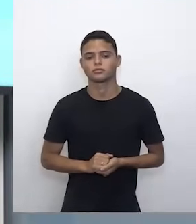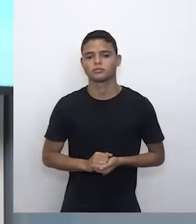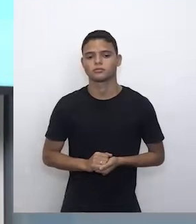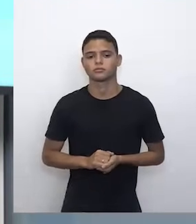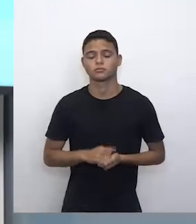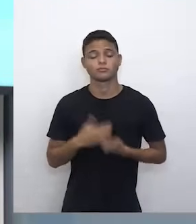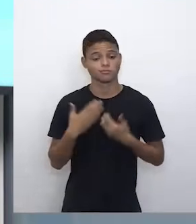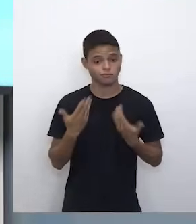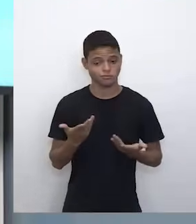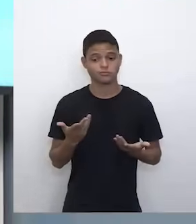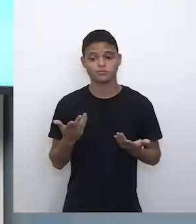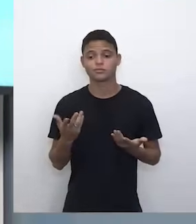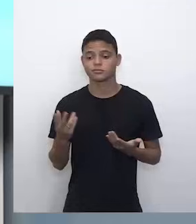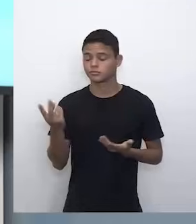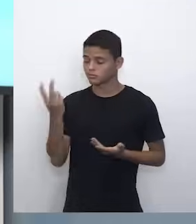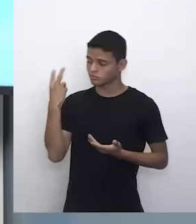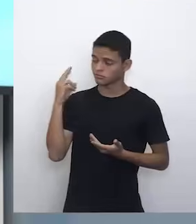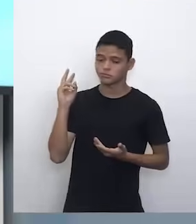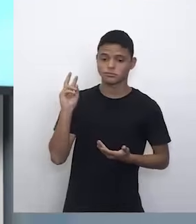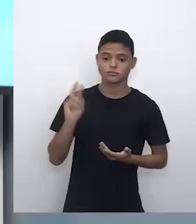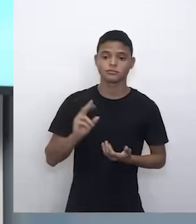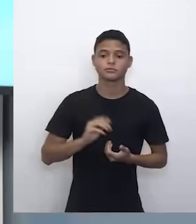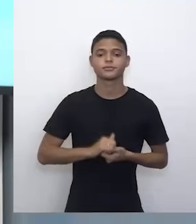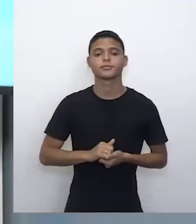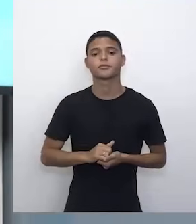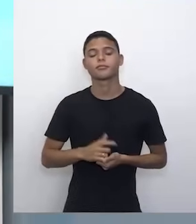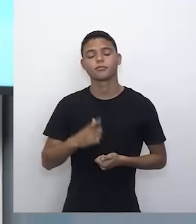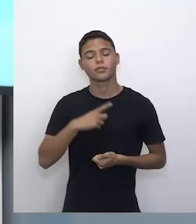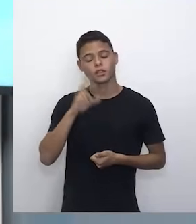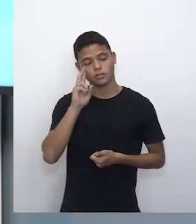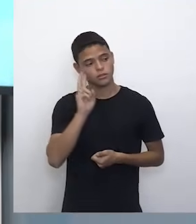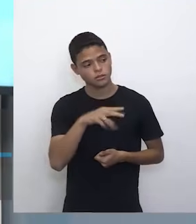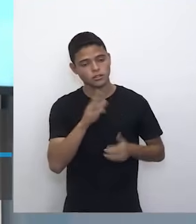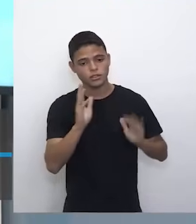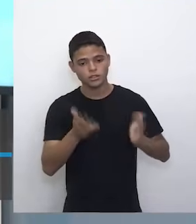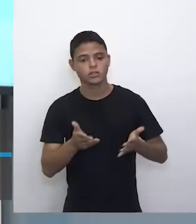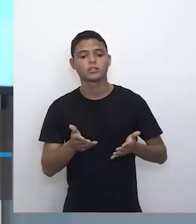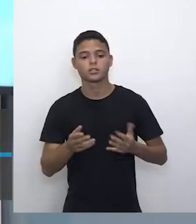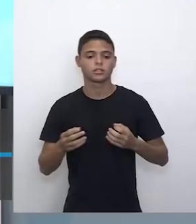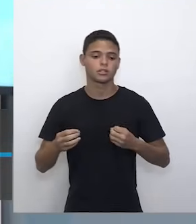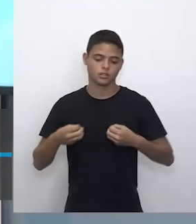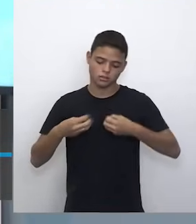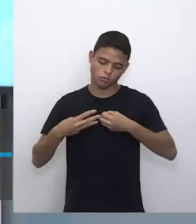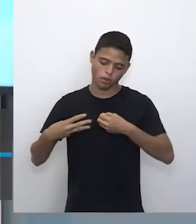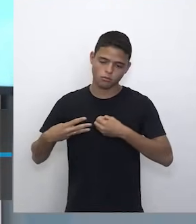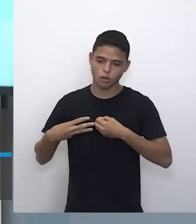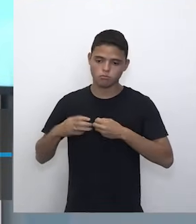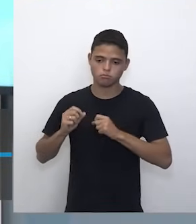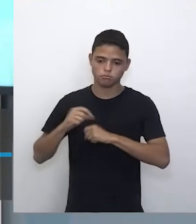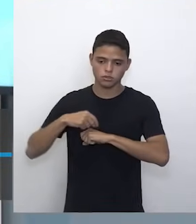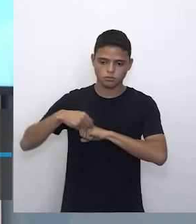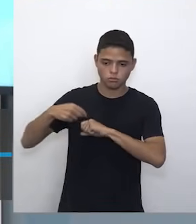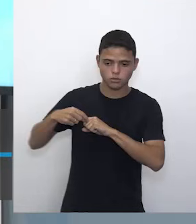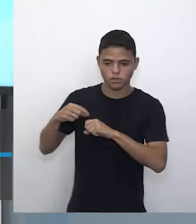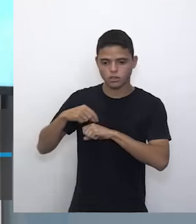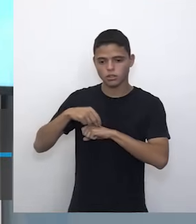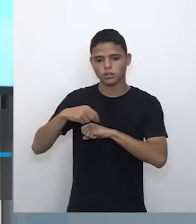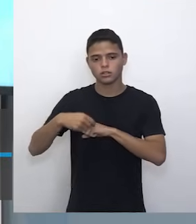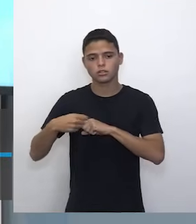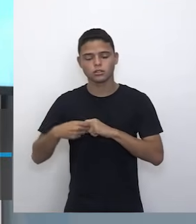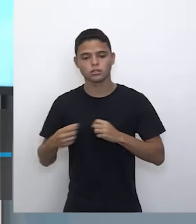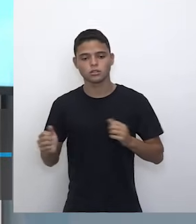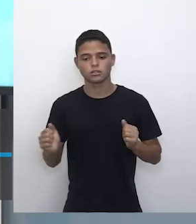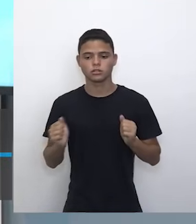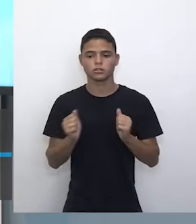Bom, vamos fazer uma retomada aí. Então, a gente viu a bactéria com a